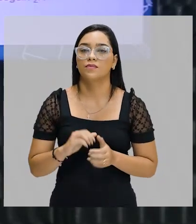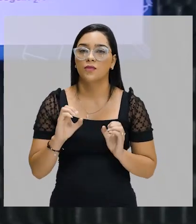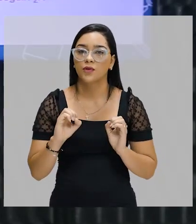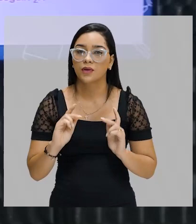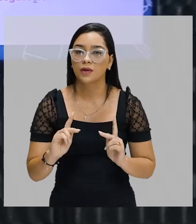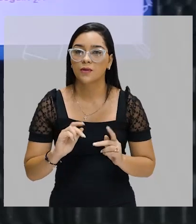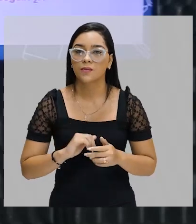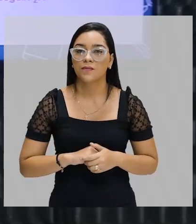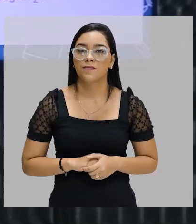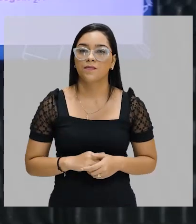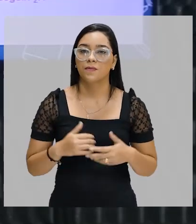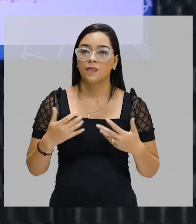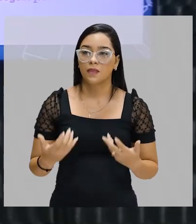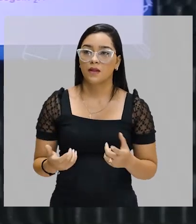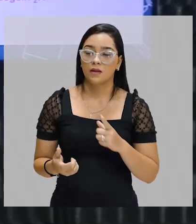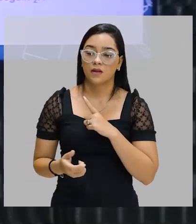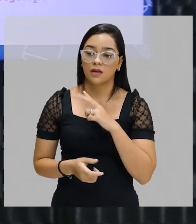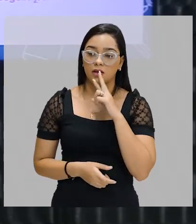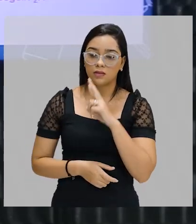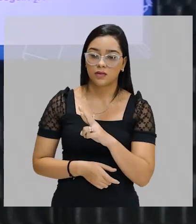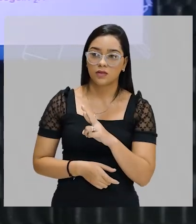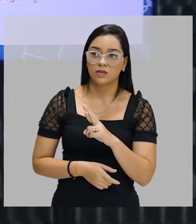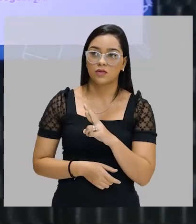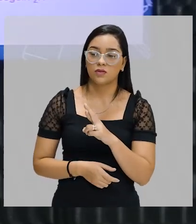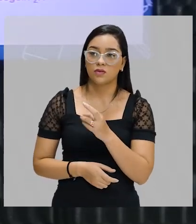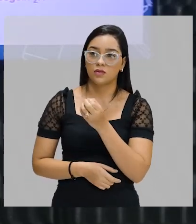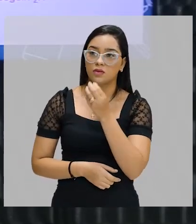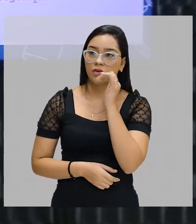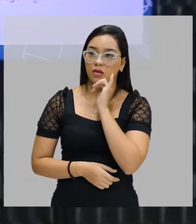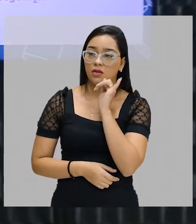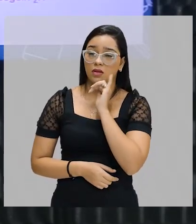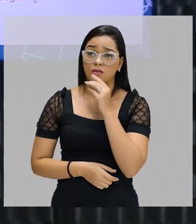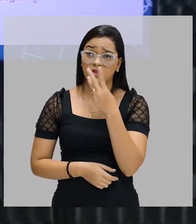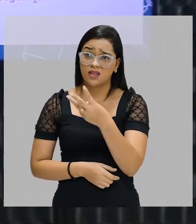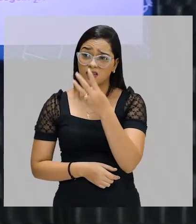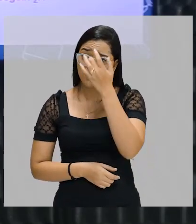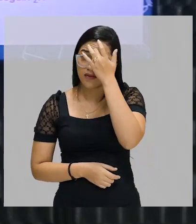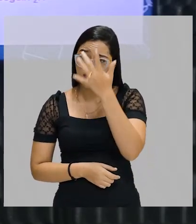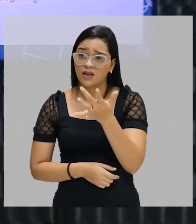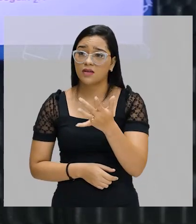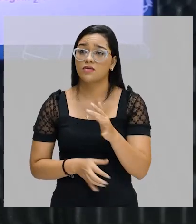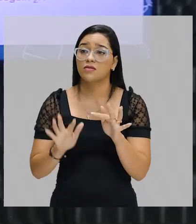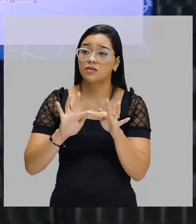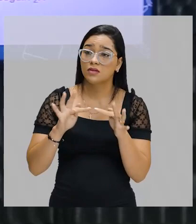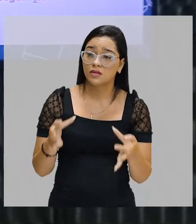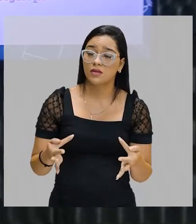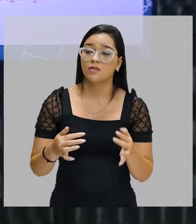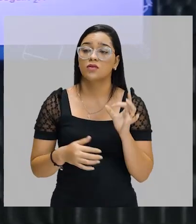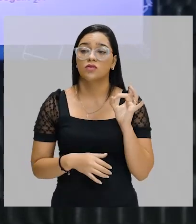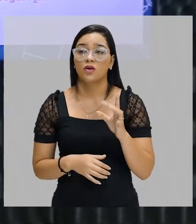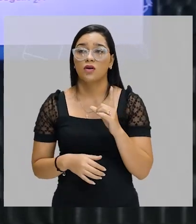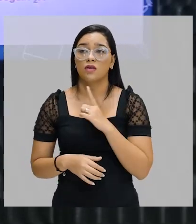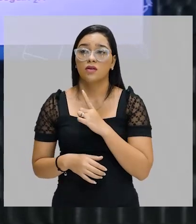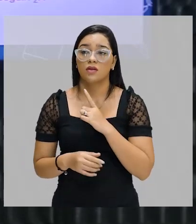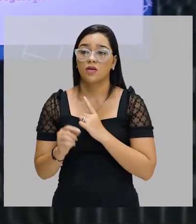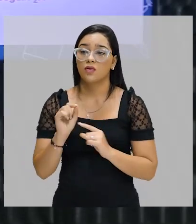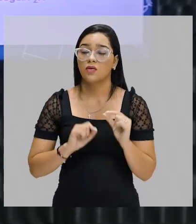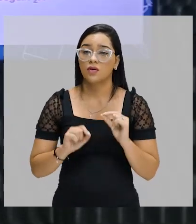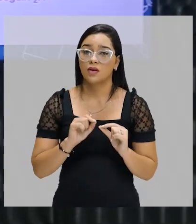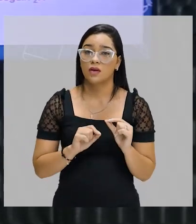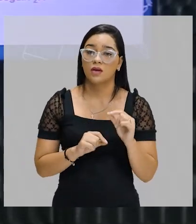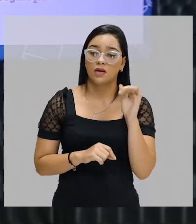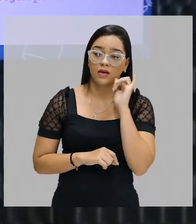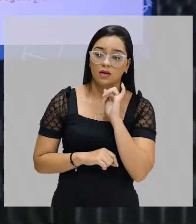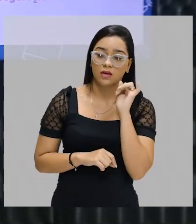ok? Então, está respondido o exemplo 3. É bem fácil, né? Bem simples. Basta fazer as adições e